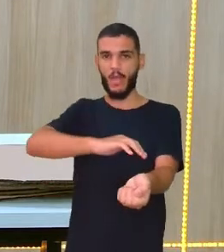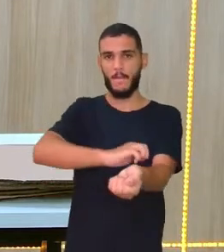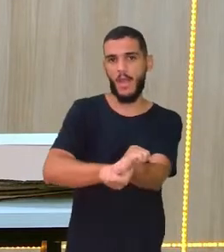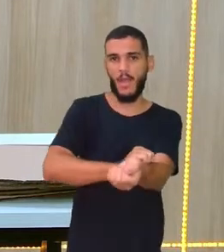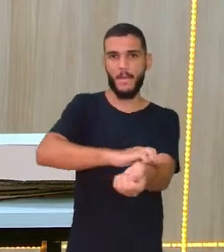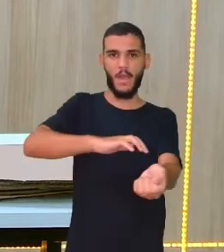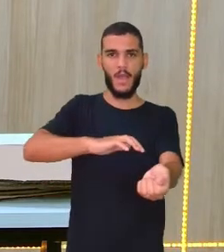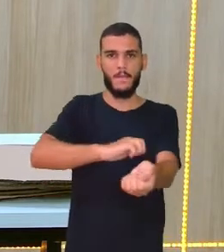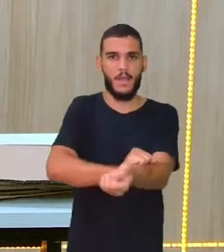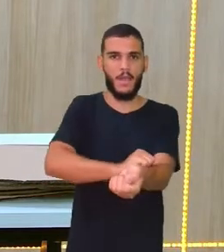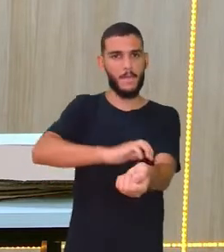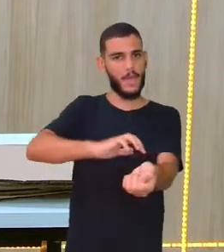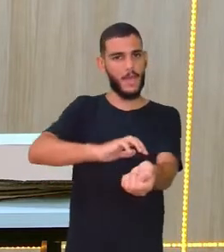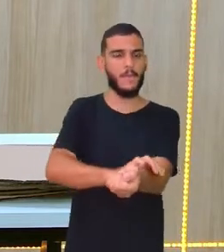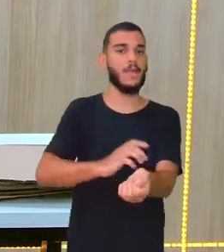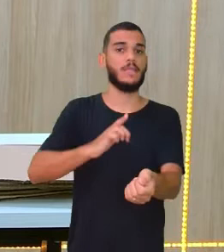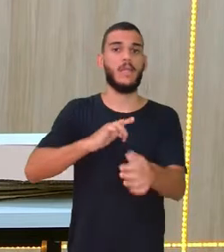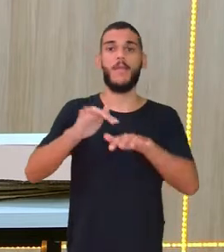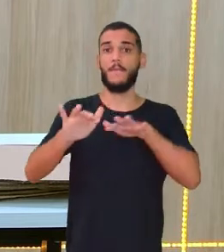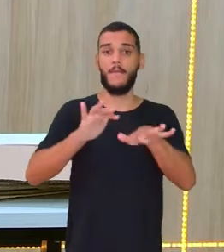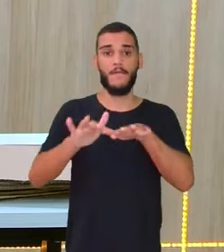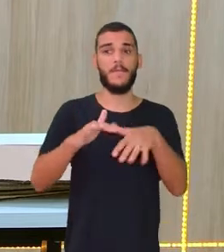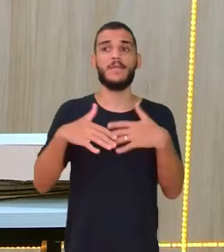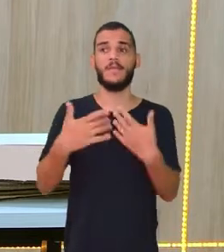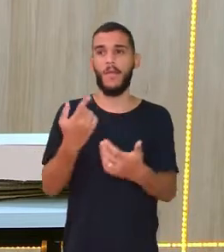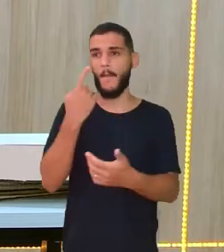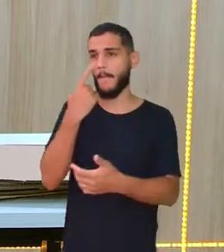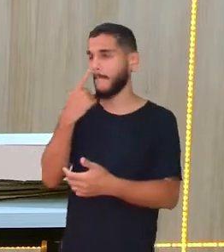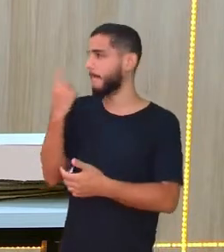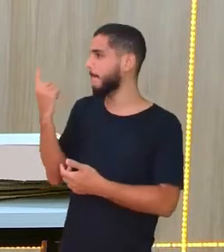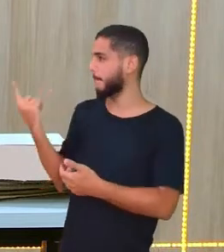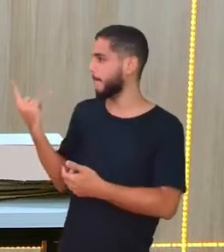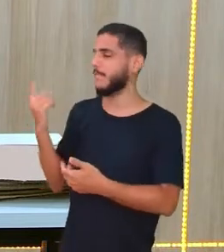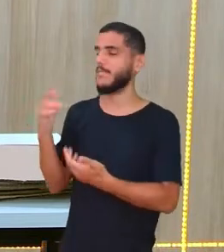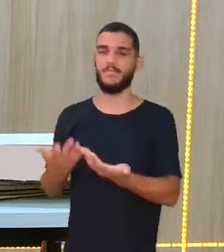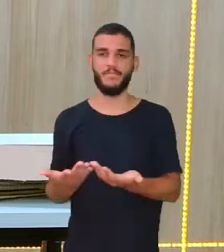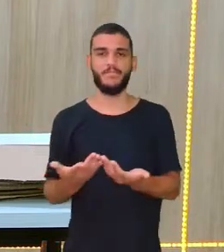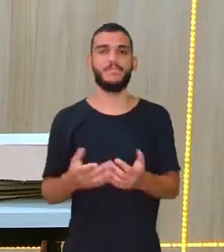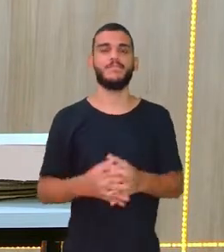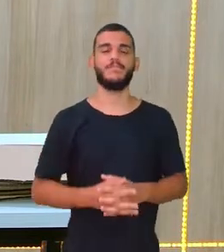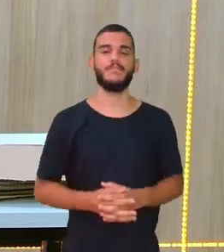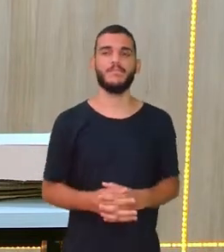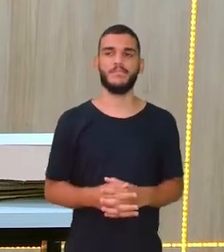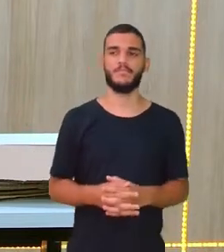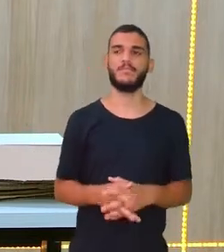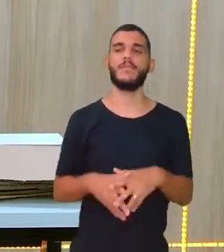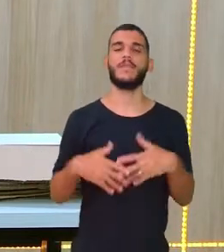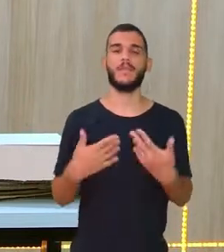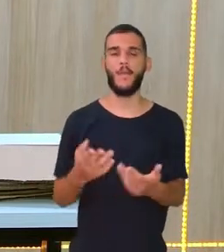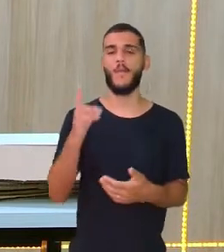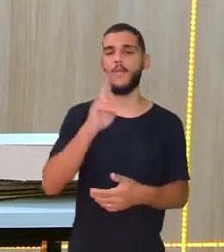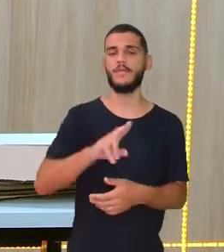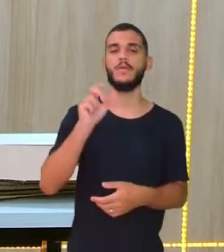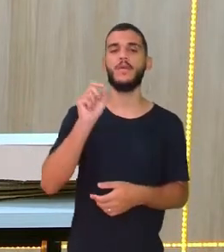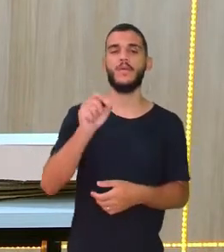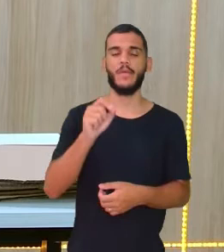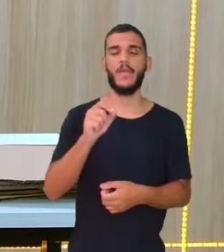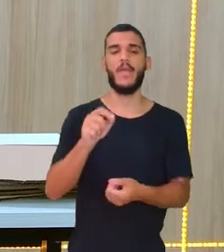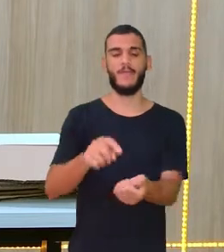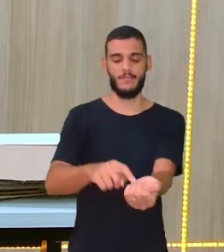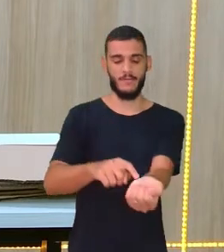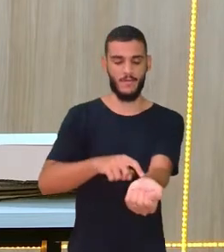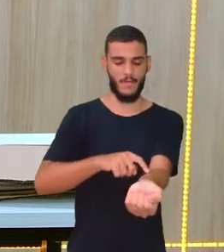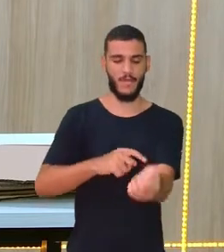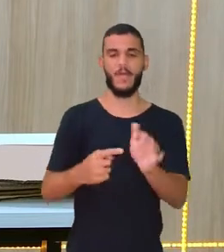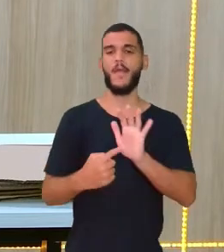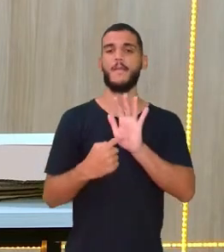para o coração, fazendo aí um movimento, né, de baixo para cima, graças a algumas válvulas que